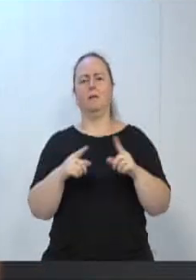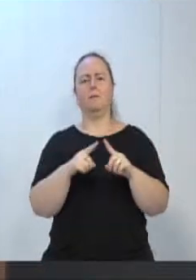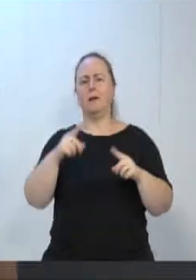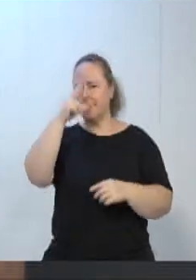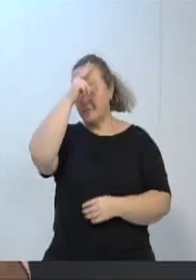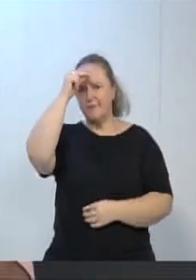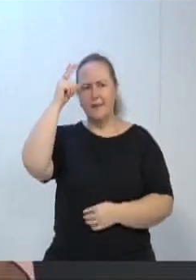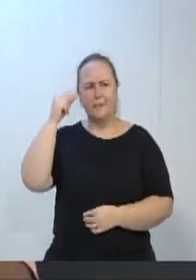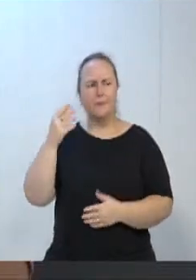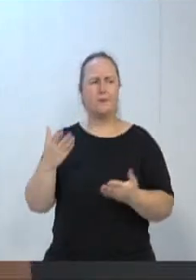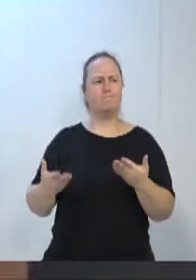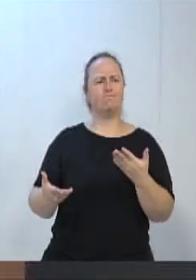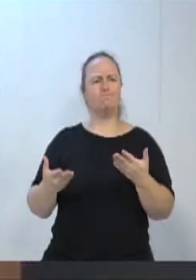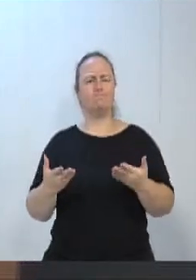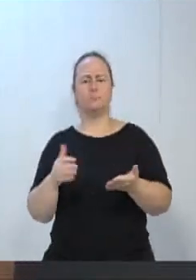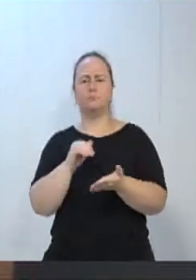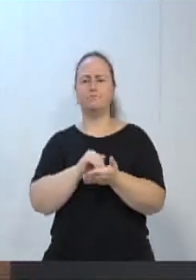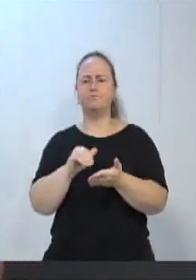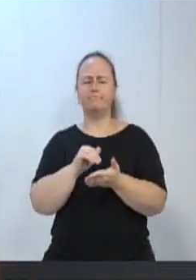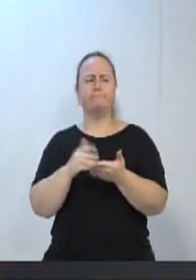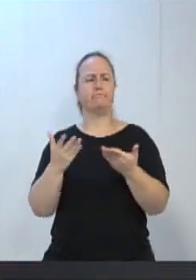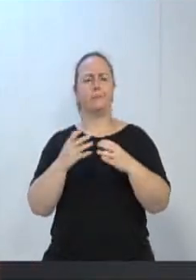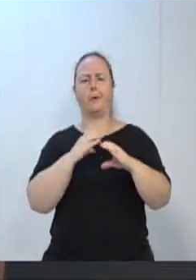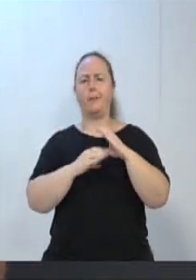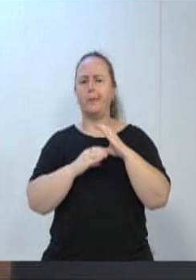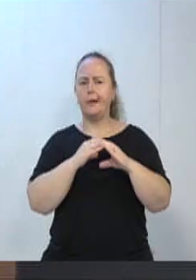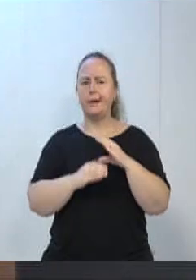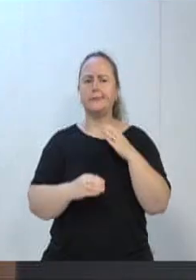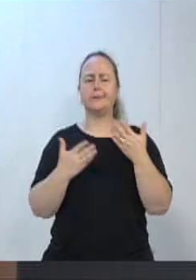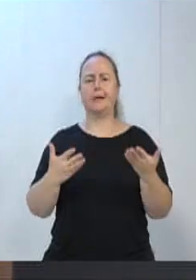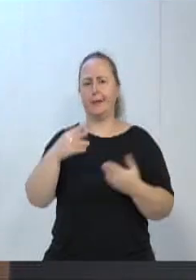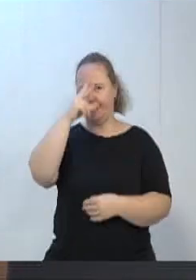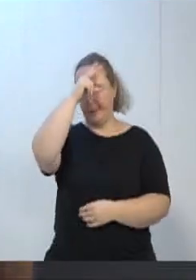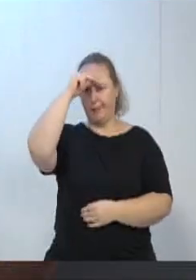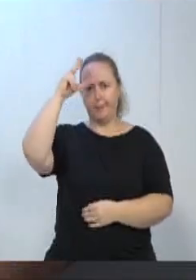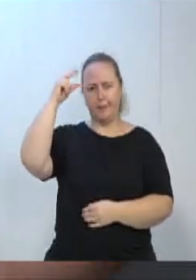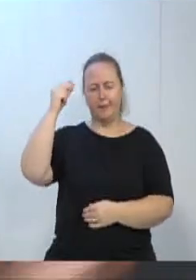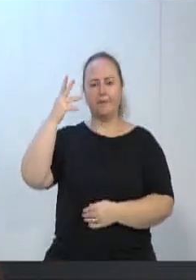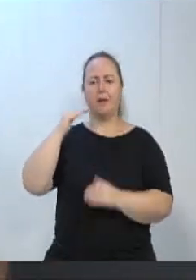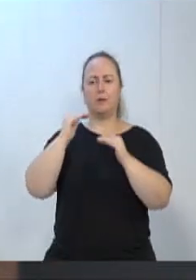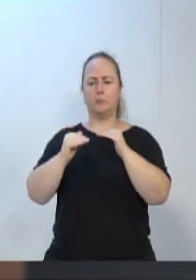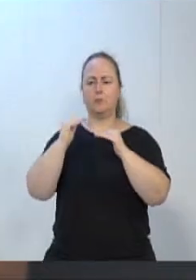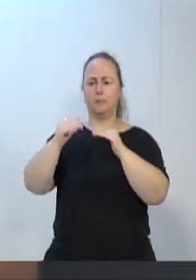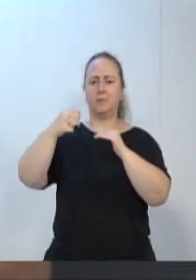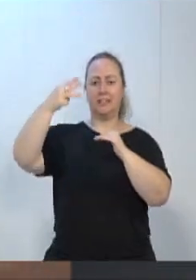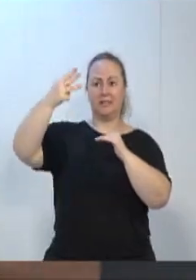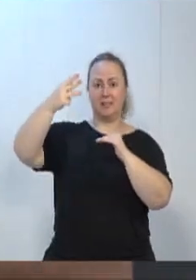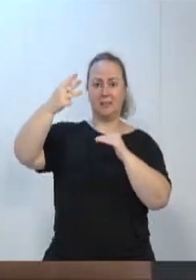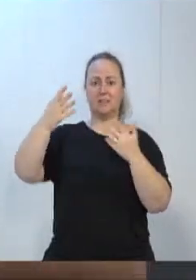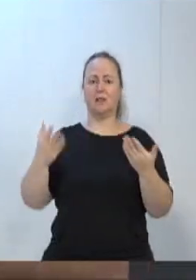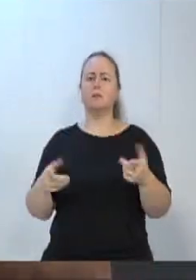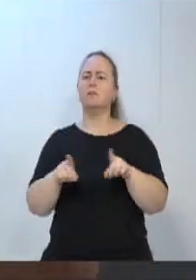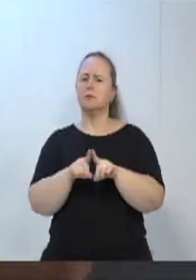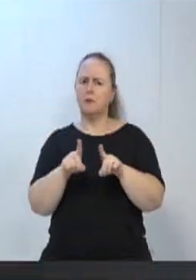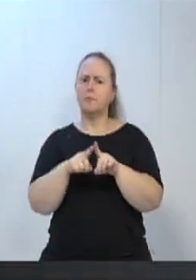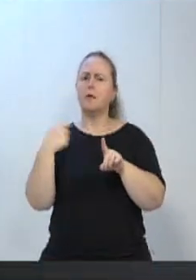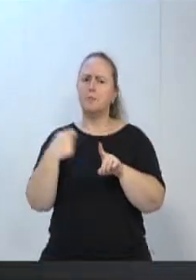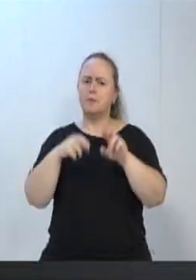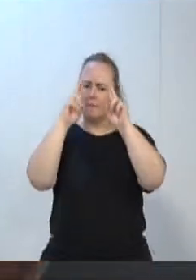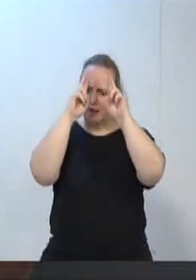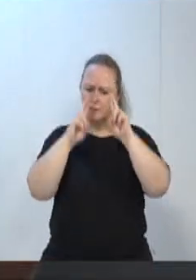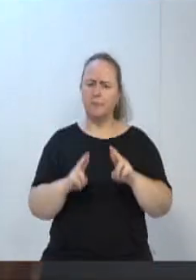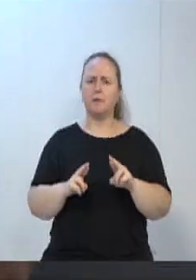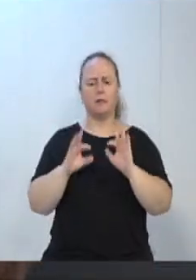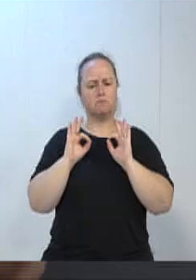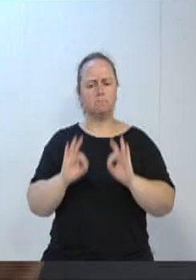Prefeitura, lá, a Secretaria de Comunicação, o prefeito, o terceiro andar, lá também fazer justiça aí com todos aqui desta Casa, independente de